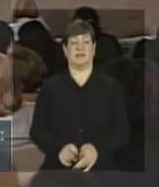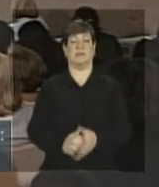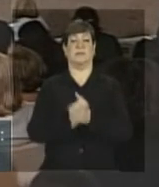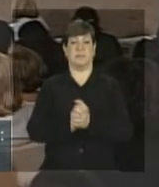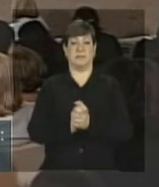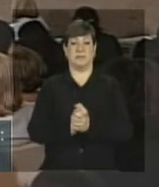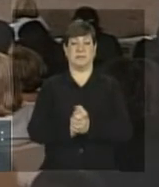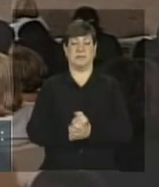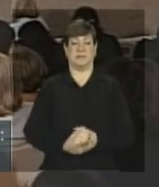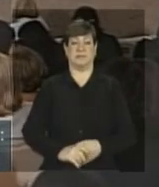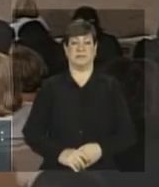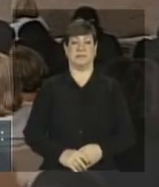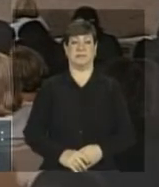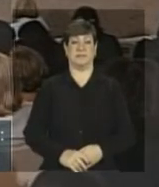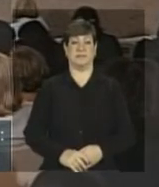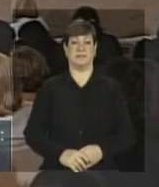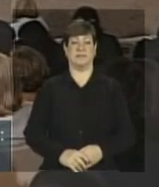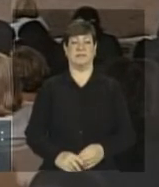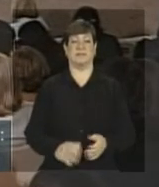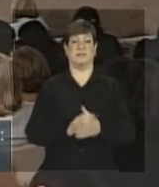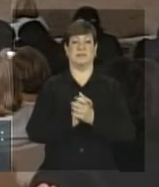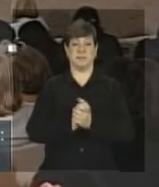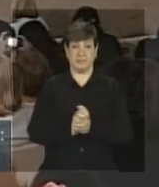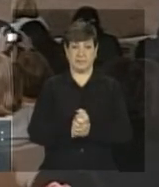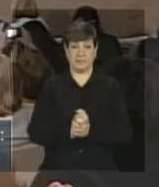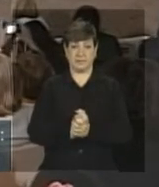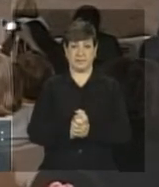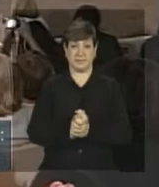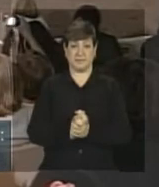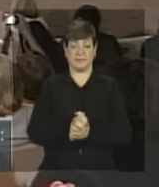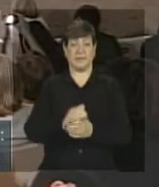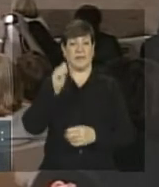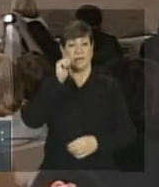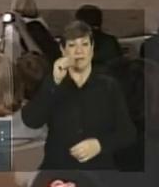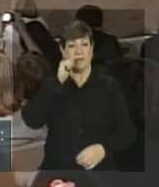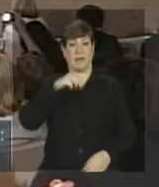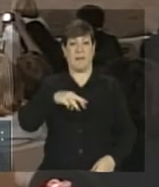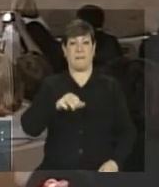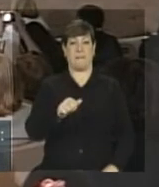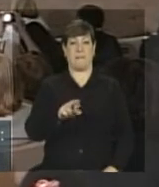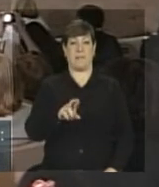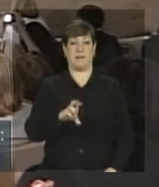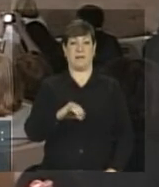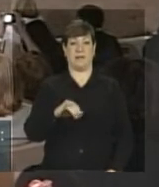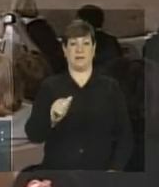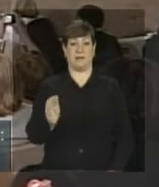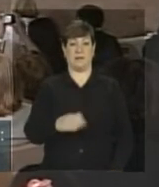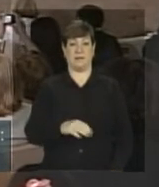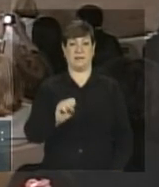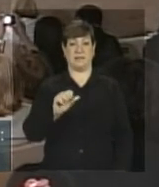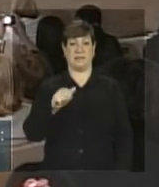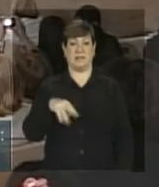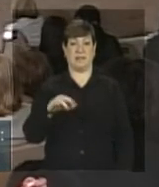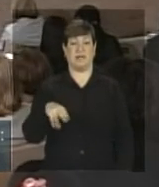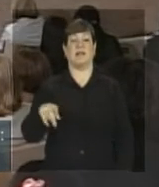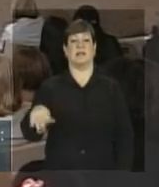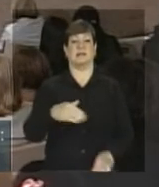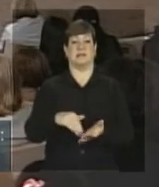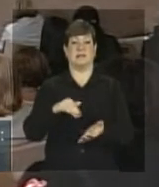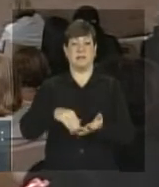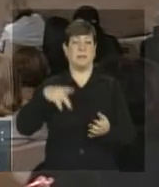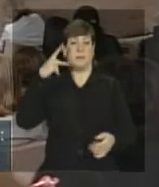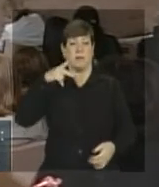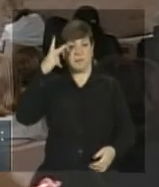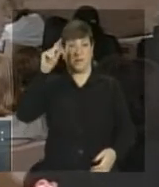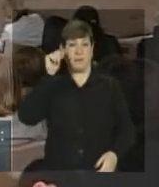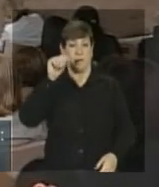Saudar, obrigado, ministra. Saudar a senhora Márcia Américo Santana, secretária de Políticas